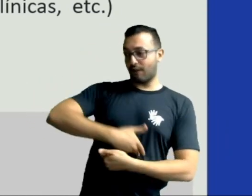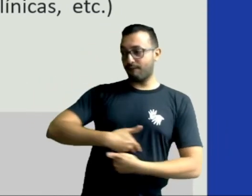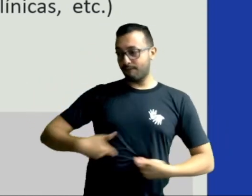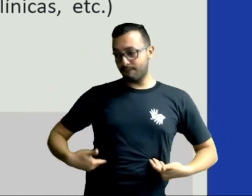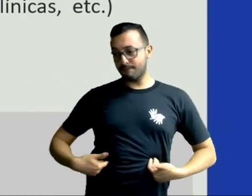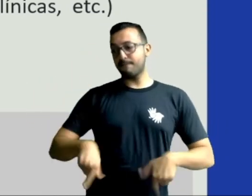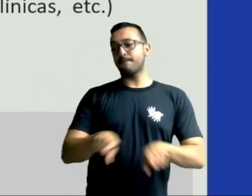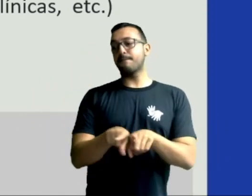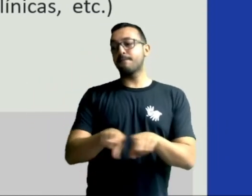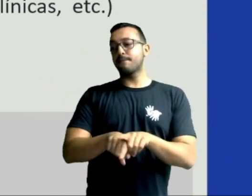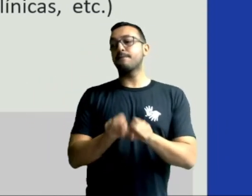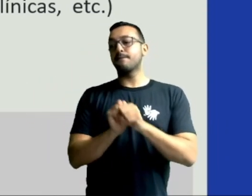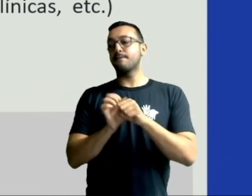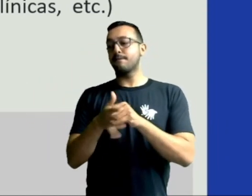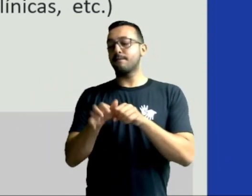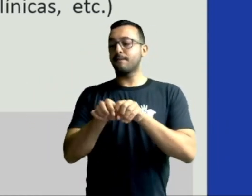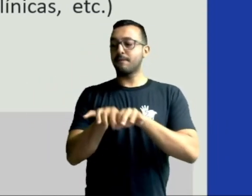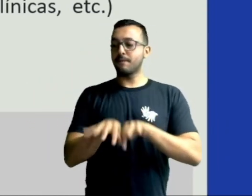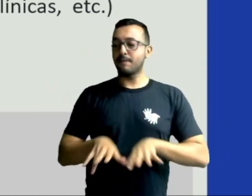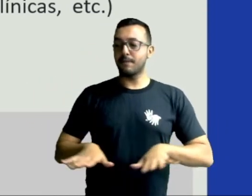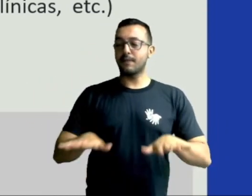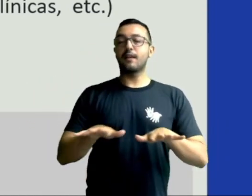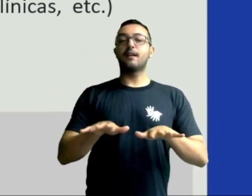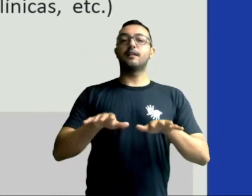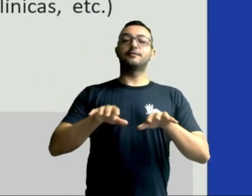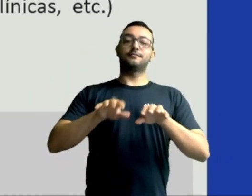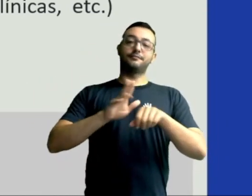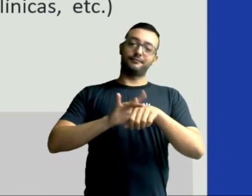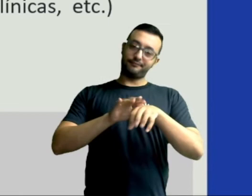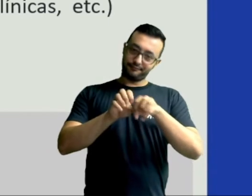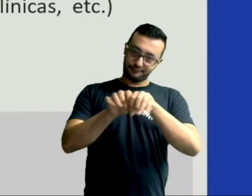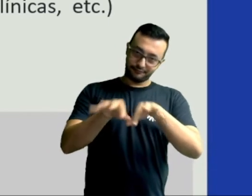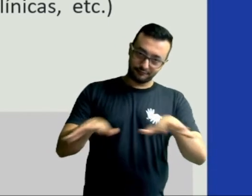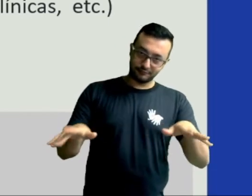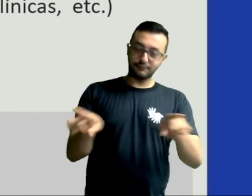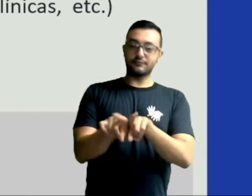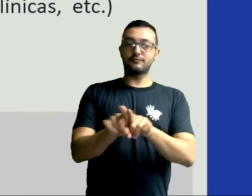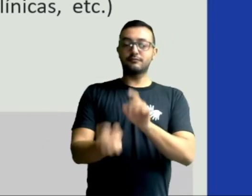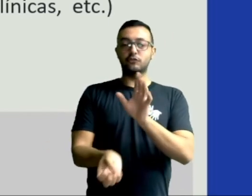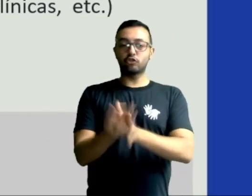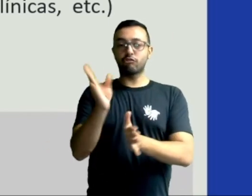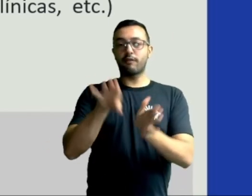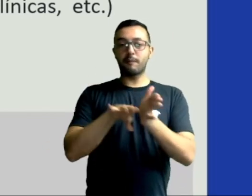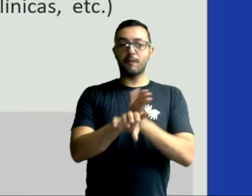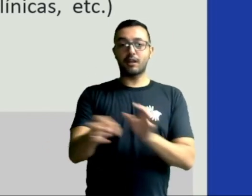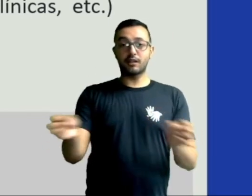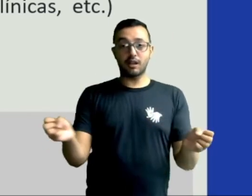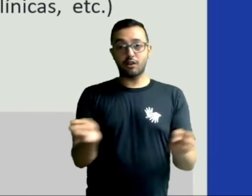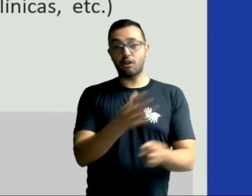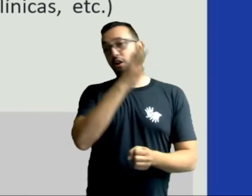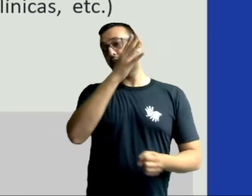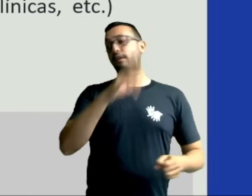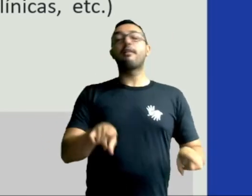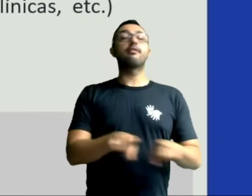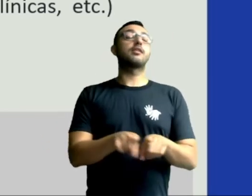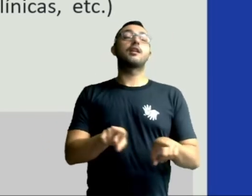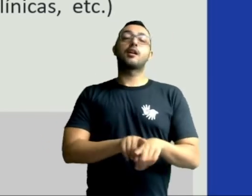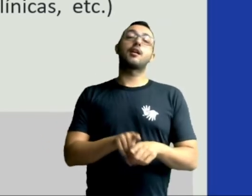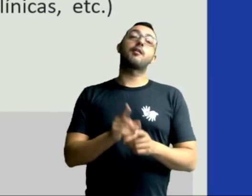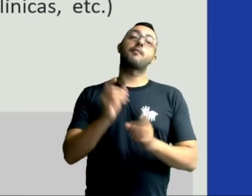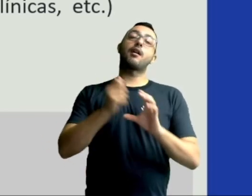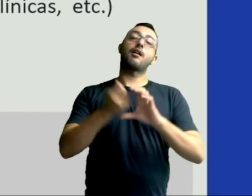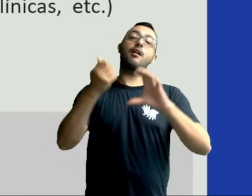fome, das frequentes epidemias, surgimento de superbactérias, fora a característica